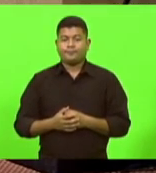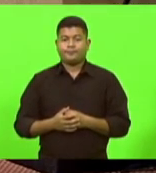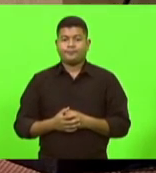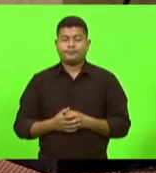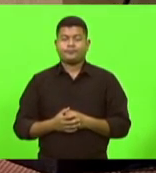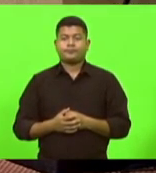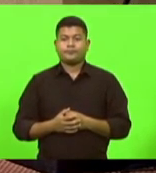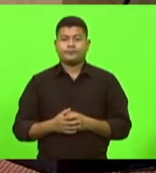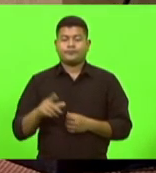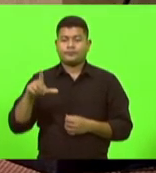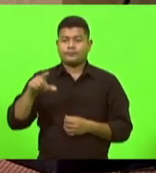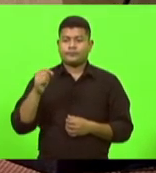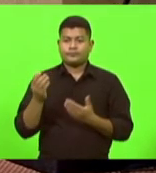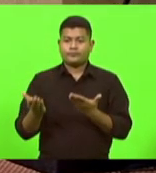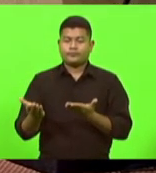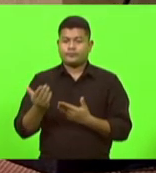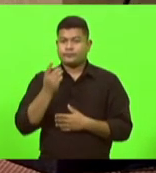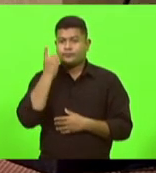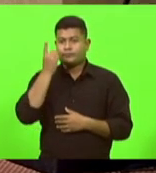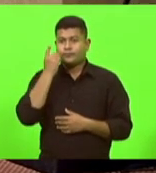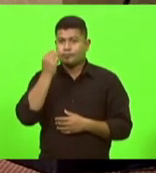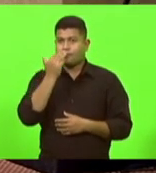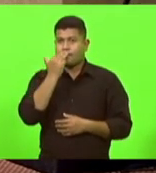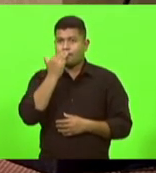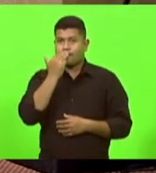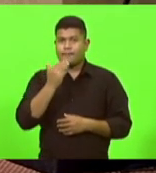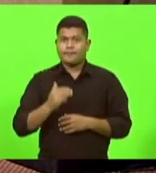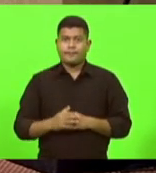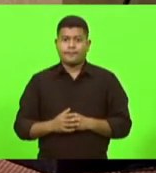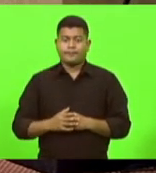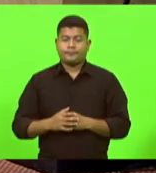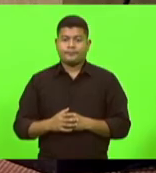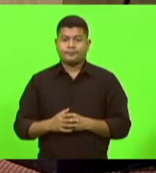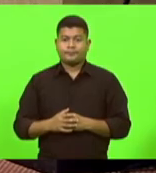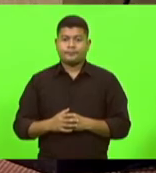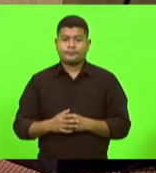Moacir Sopelsa. Obrigado, deputado. Como vota a deputada Paulinha?